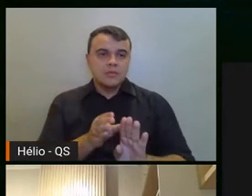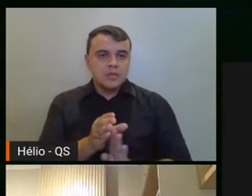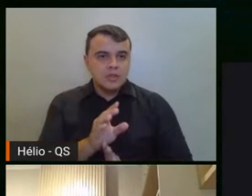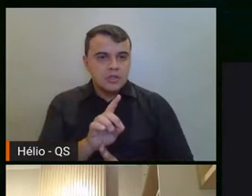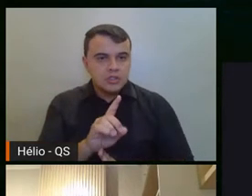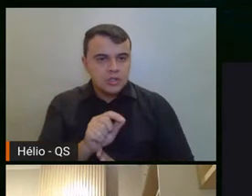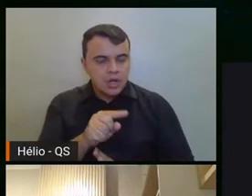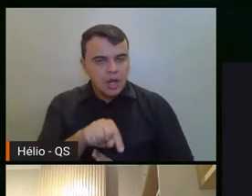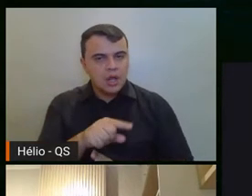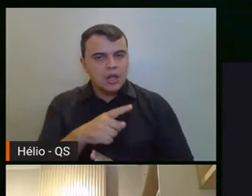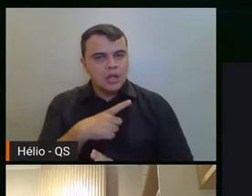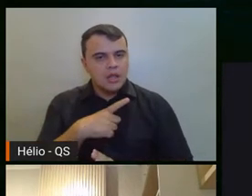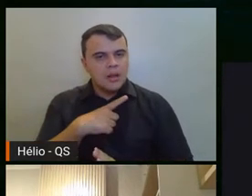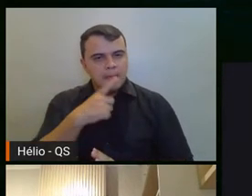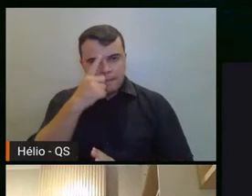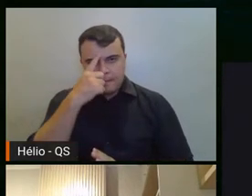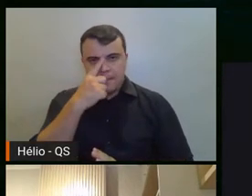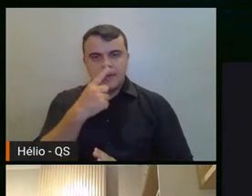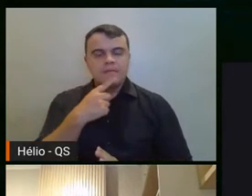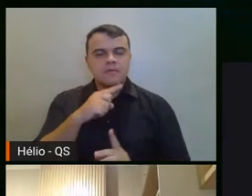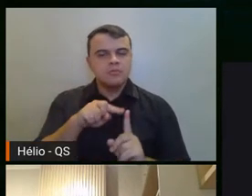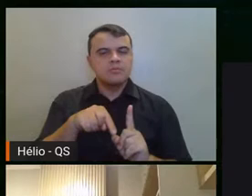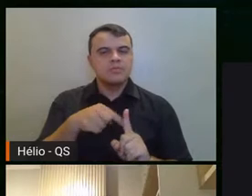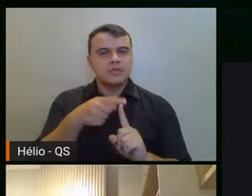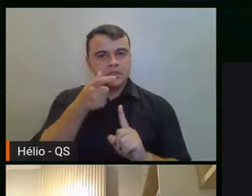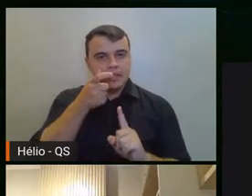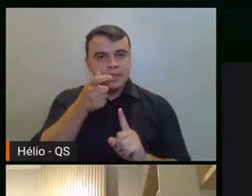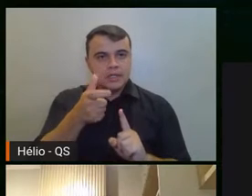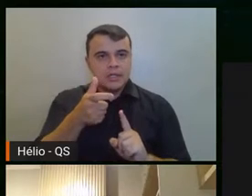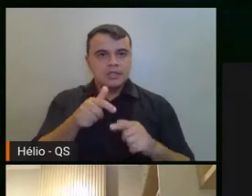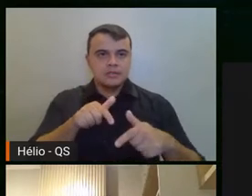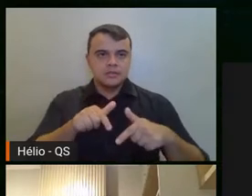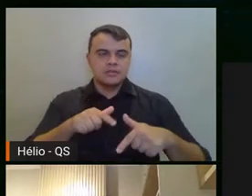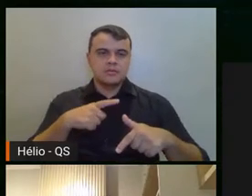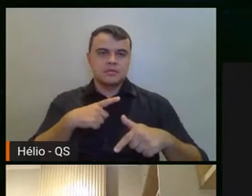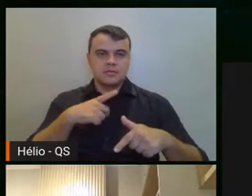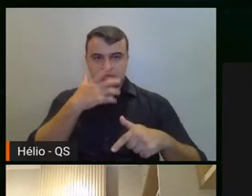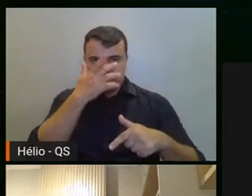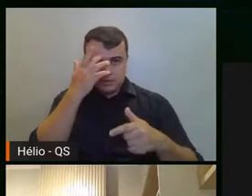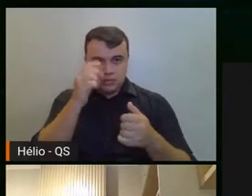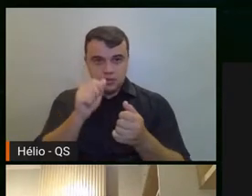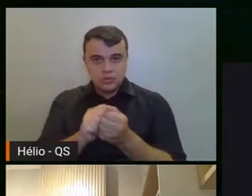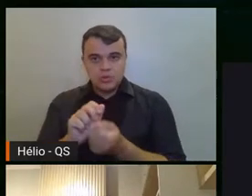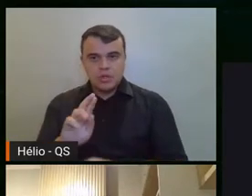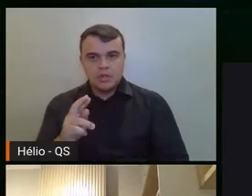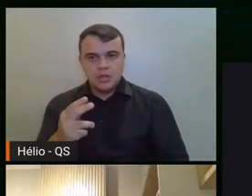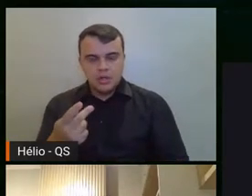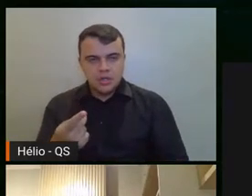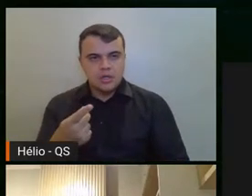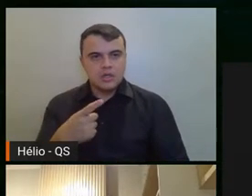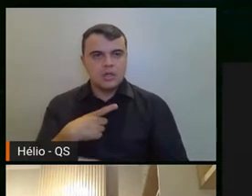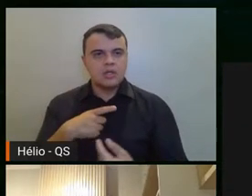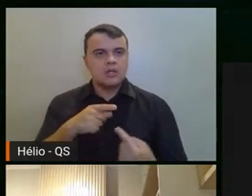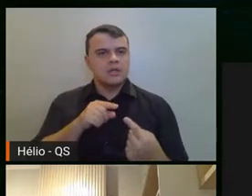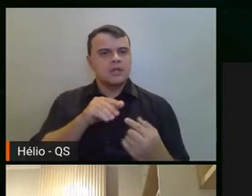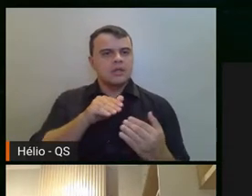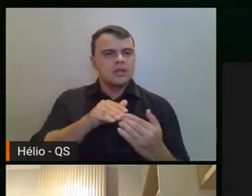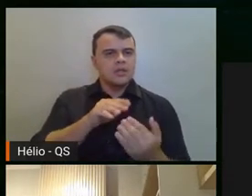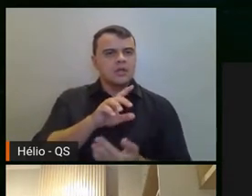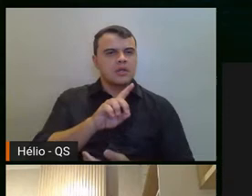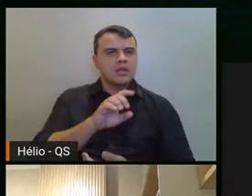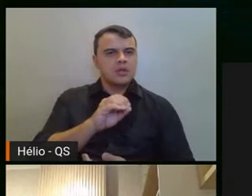vocês terem um perfil mais interessante para o mercado com o pessoal do RH tem questões também relacionadas aí com